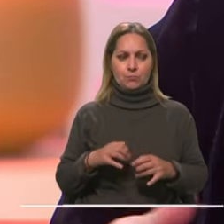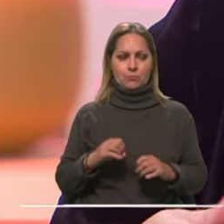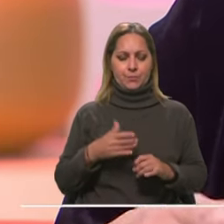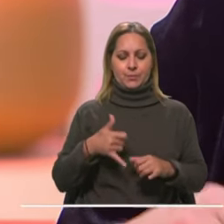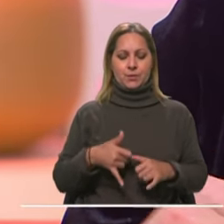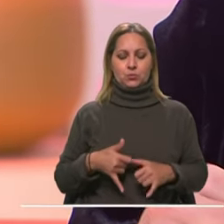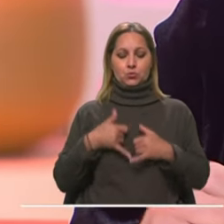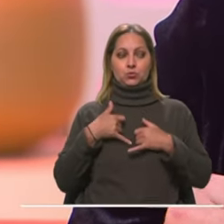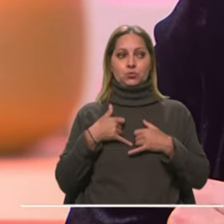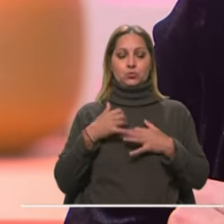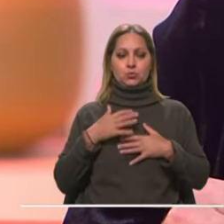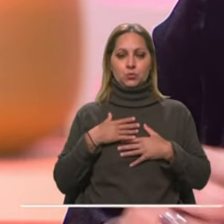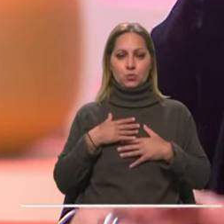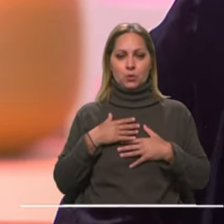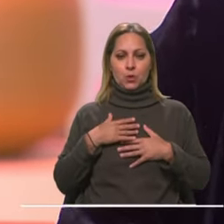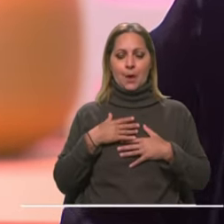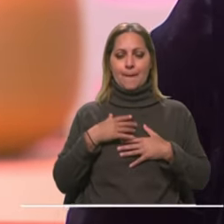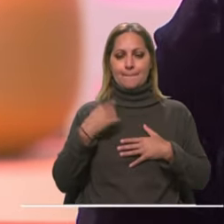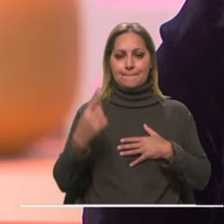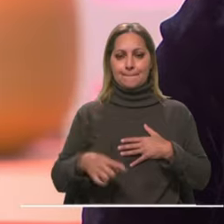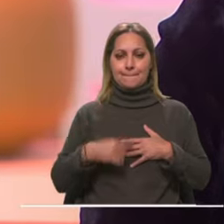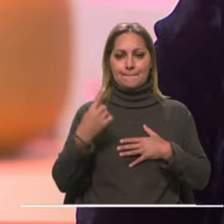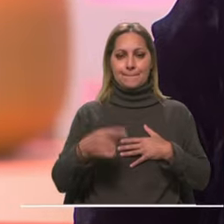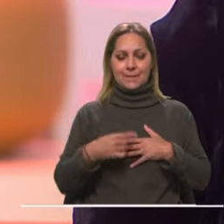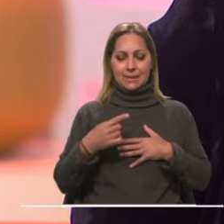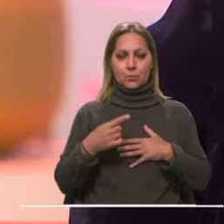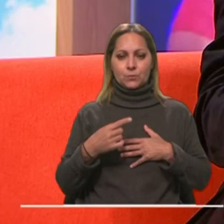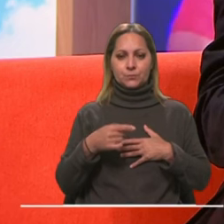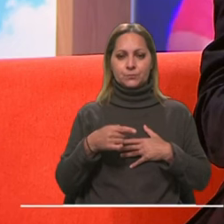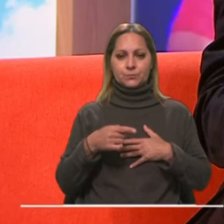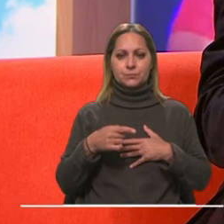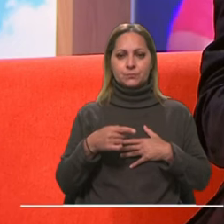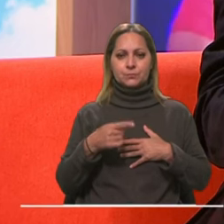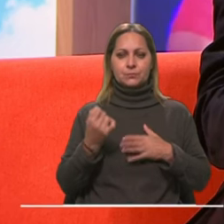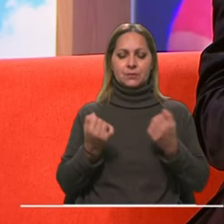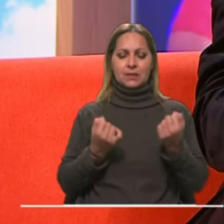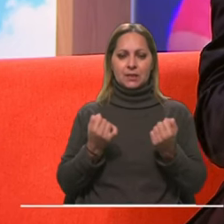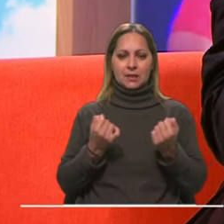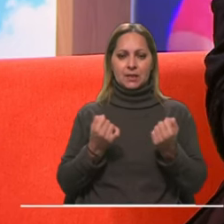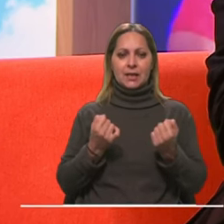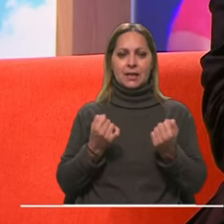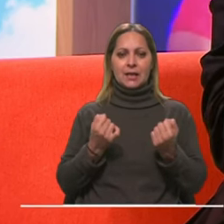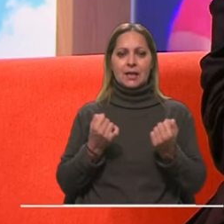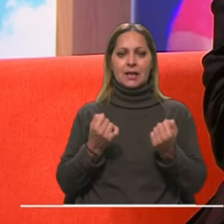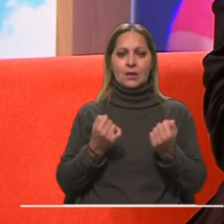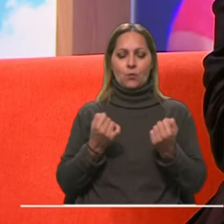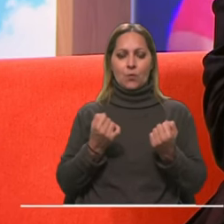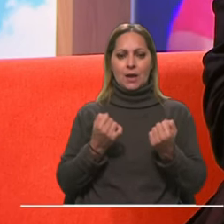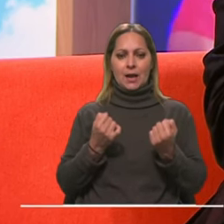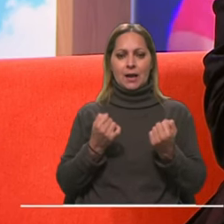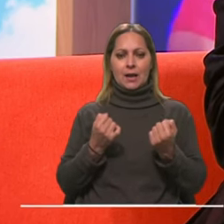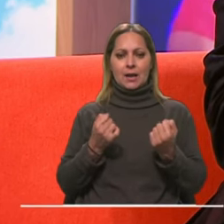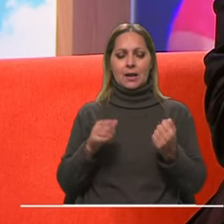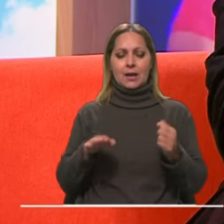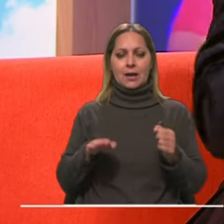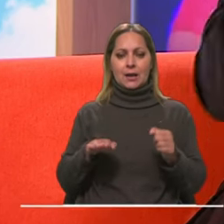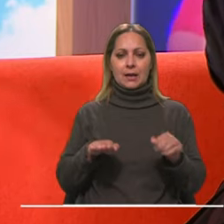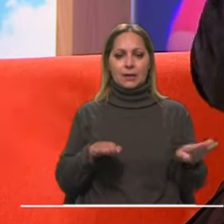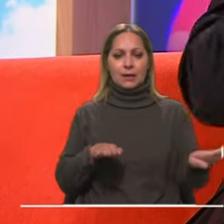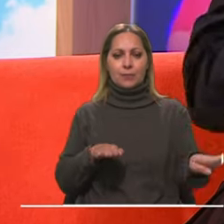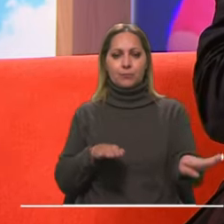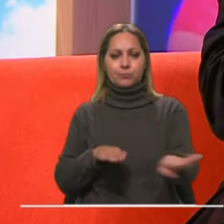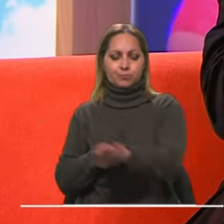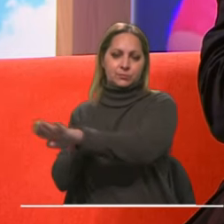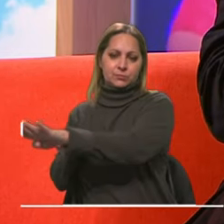que o pneu portanto, da frente... Foi foi esse carro que... Sim. Que nos